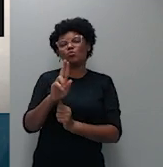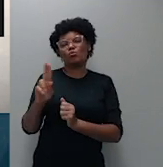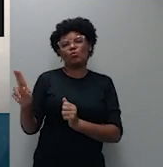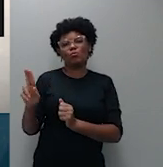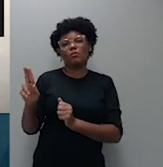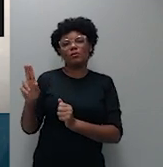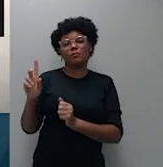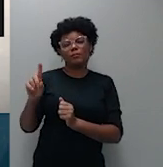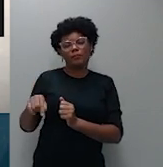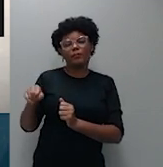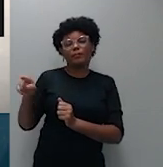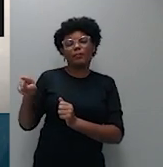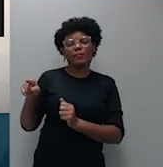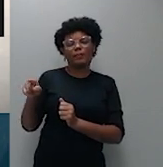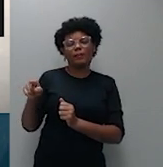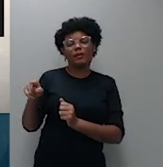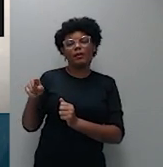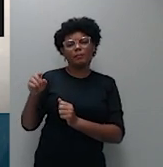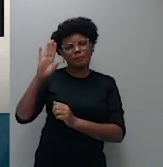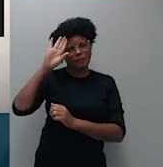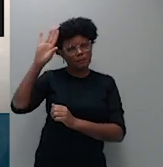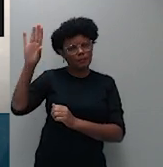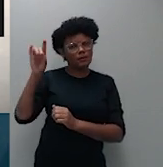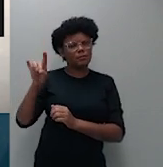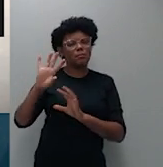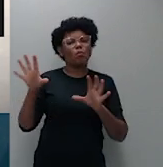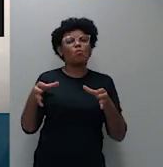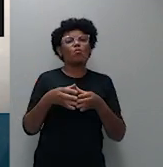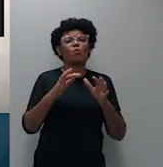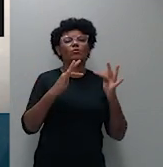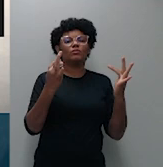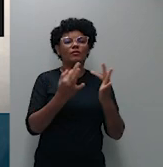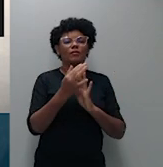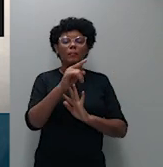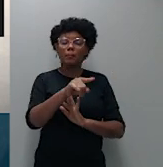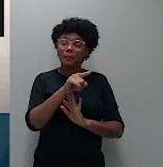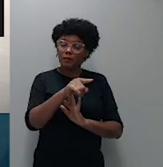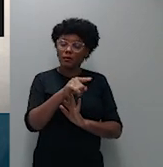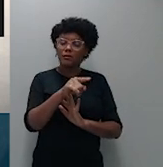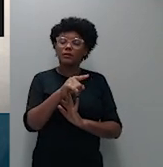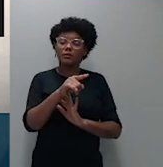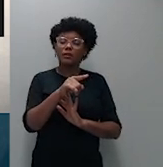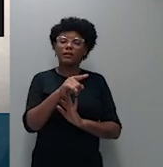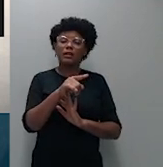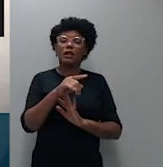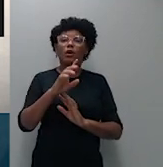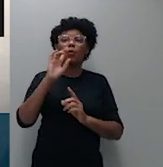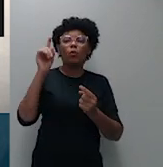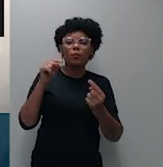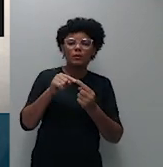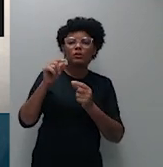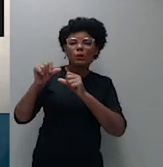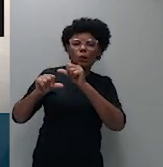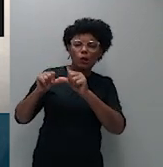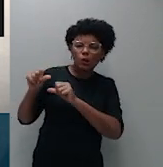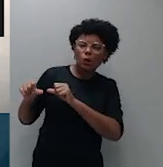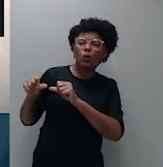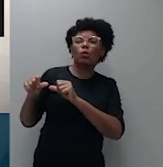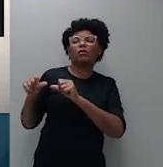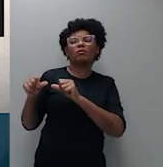Principalmente ao grupo familiar de modo que a admissão de alteração modificações